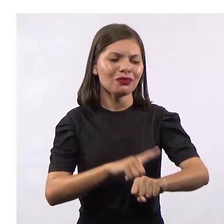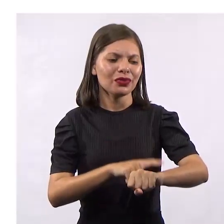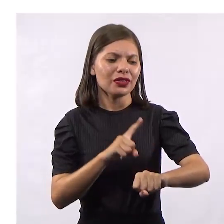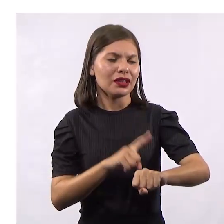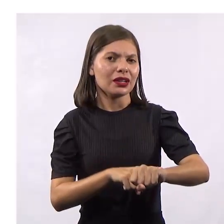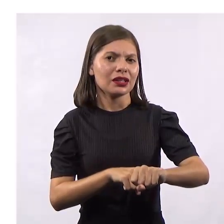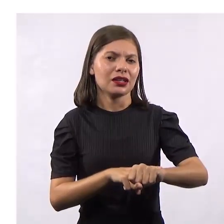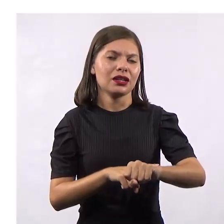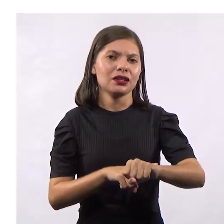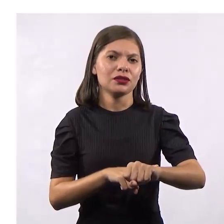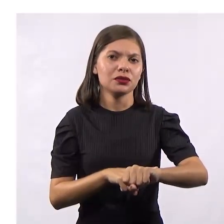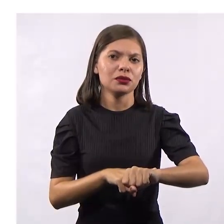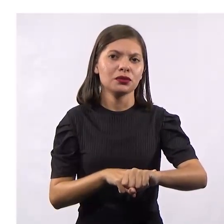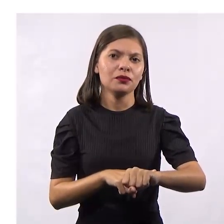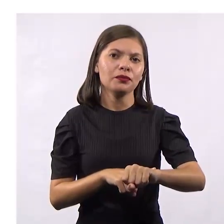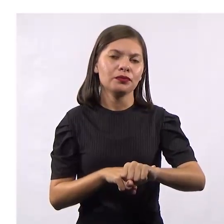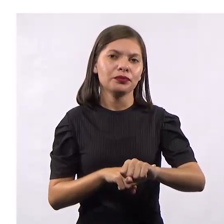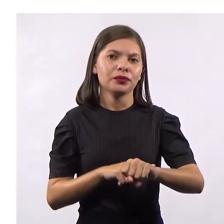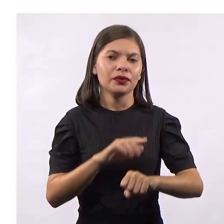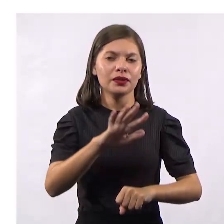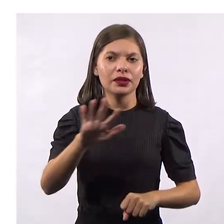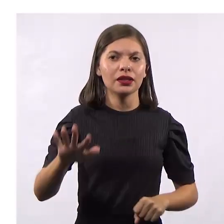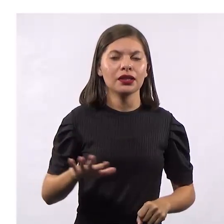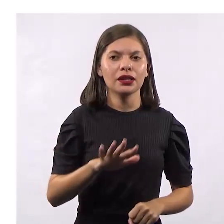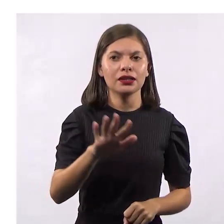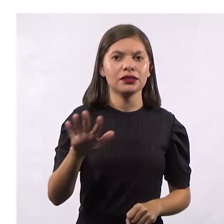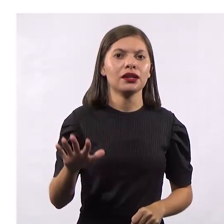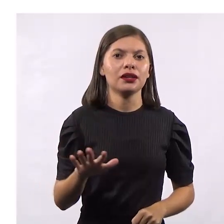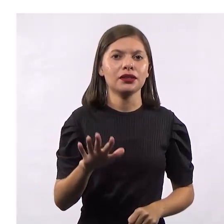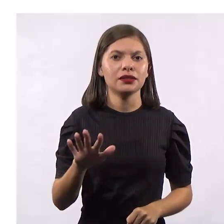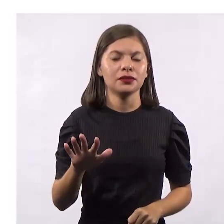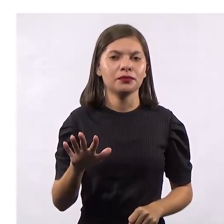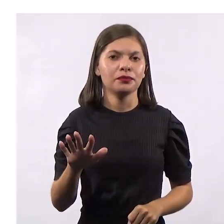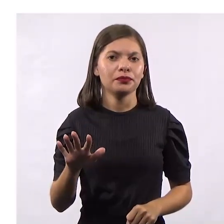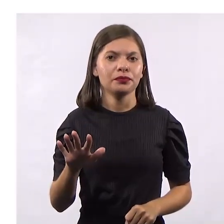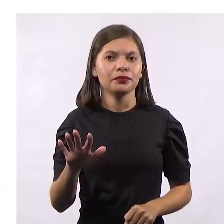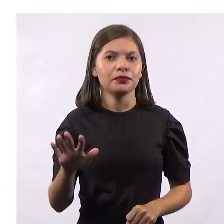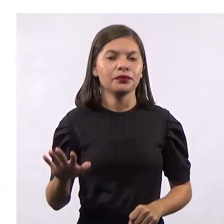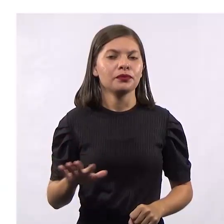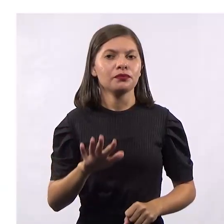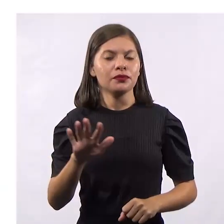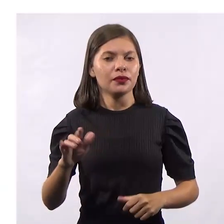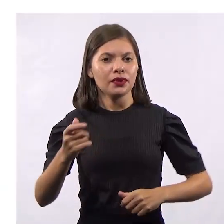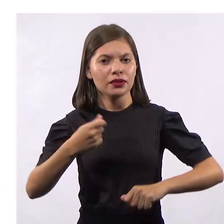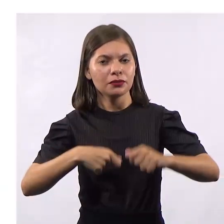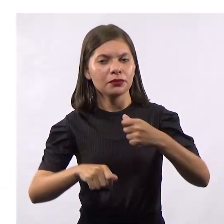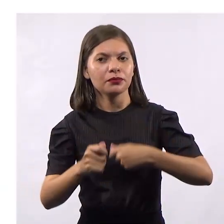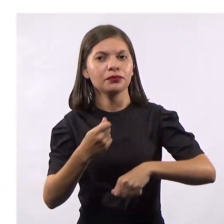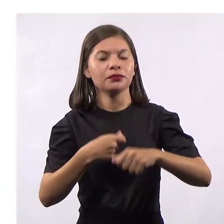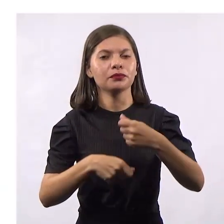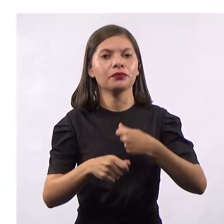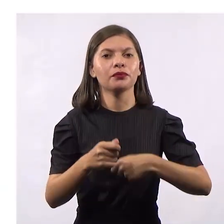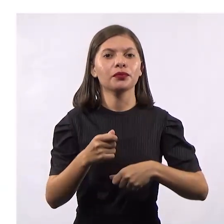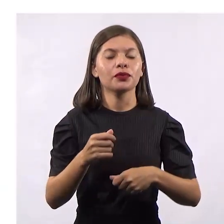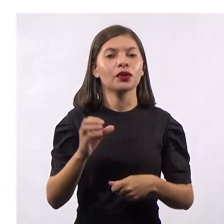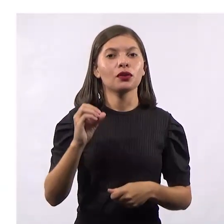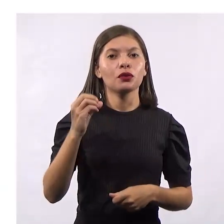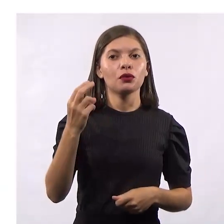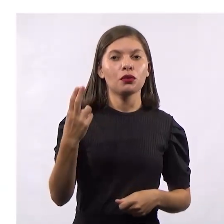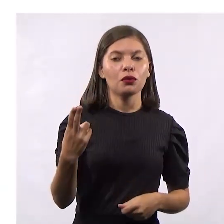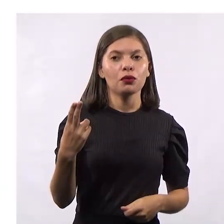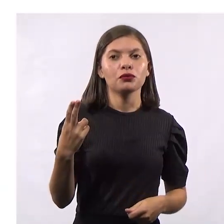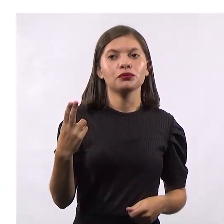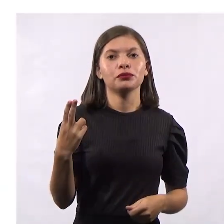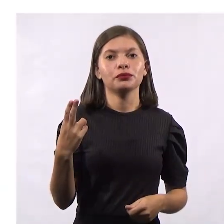de atraso de liberação de áreas sujeitas, né, à desapropriação, a desocupação ou servidão